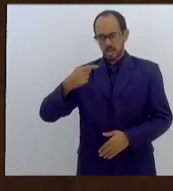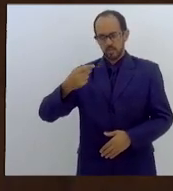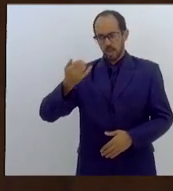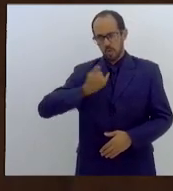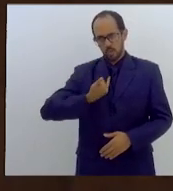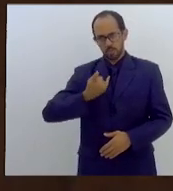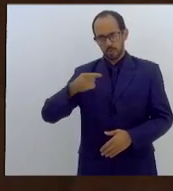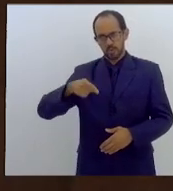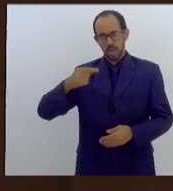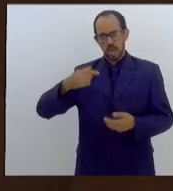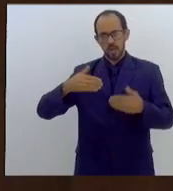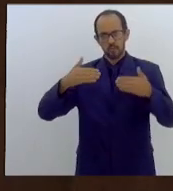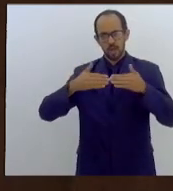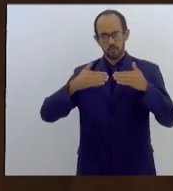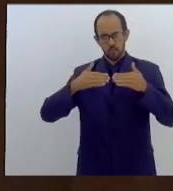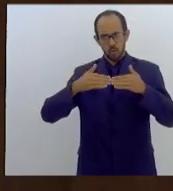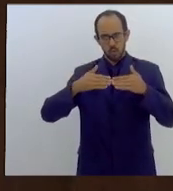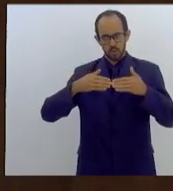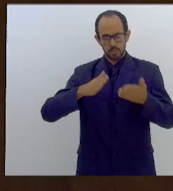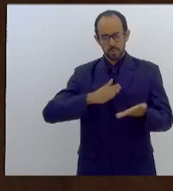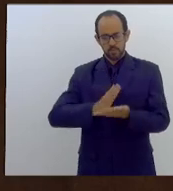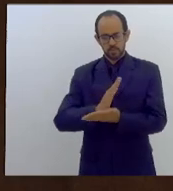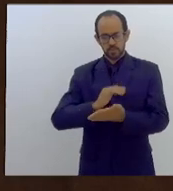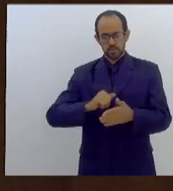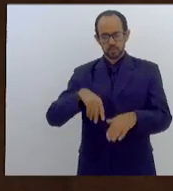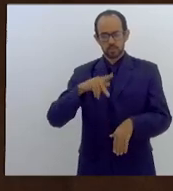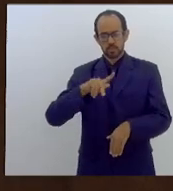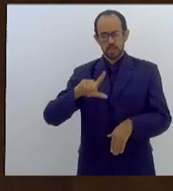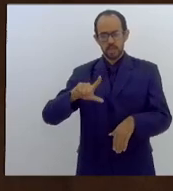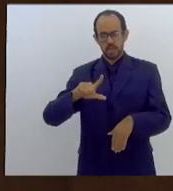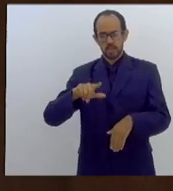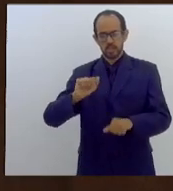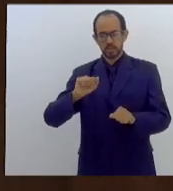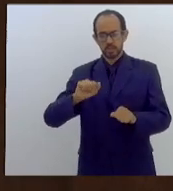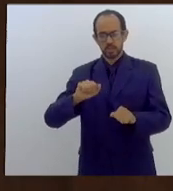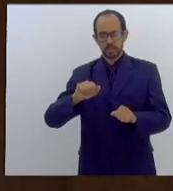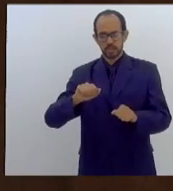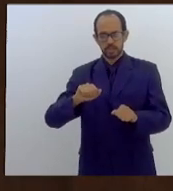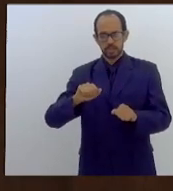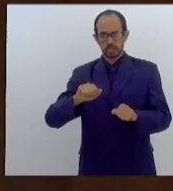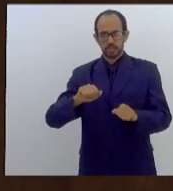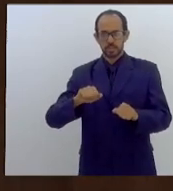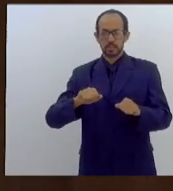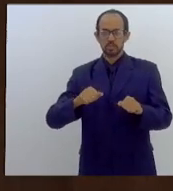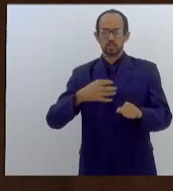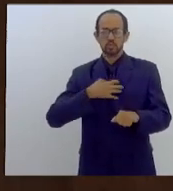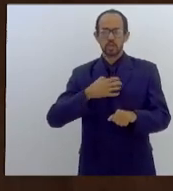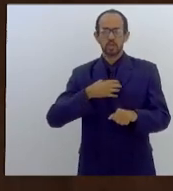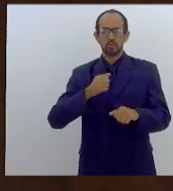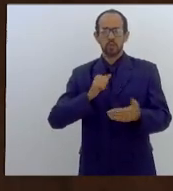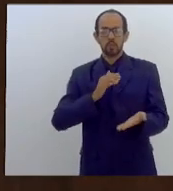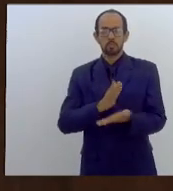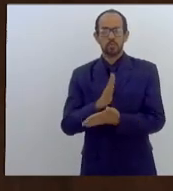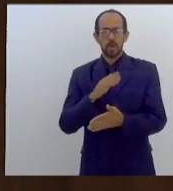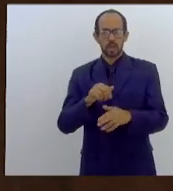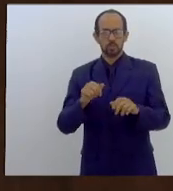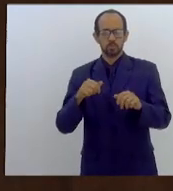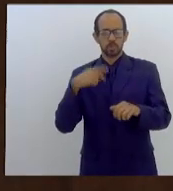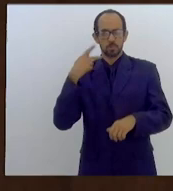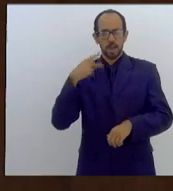aprovação desse projeto, nos moldes em que for aprovado pelo Parlamento e, portanto, com